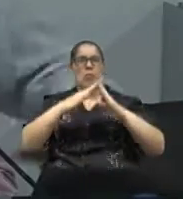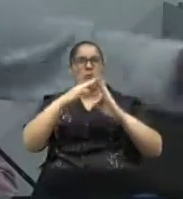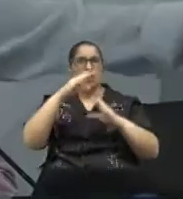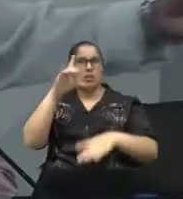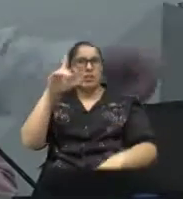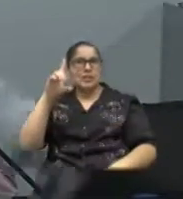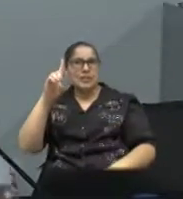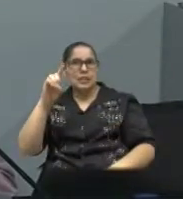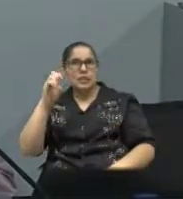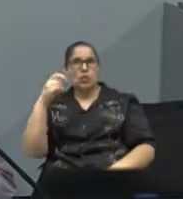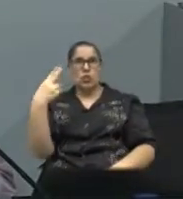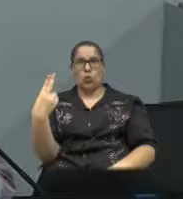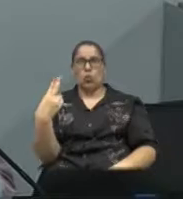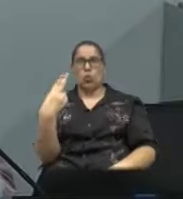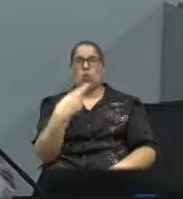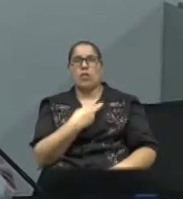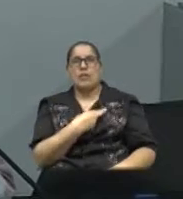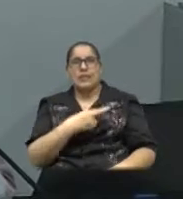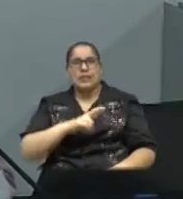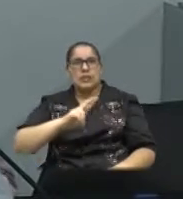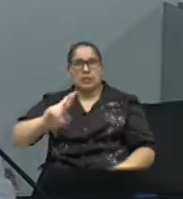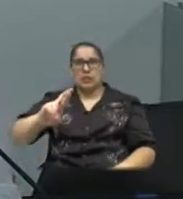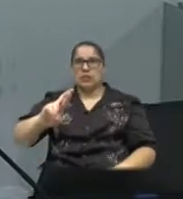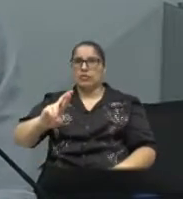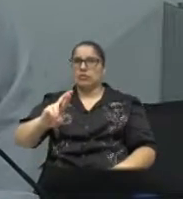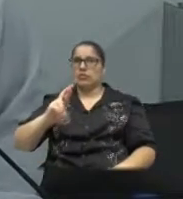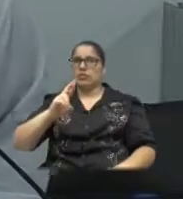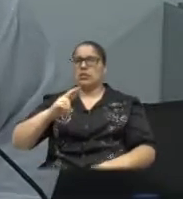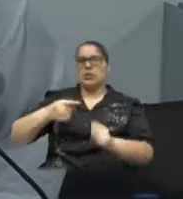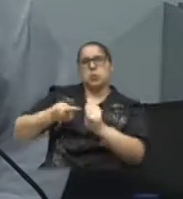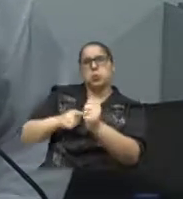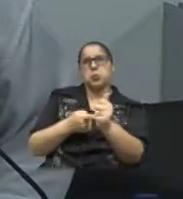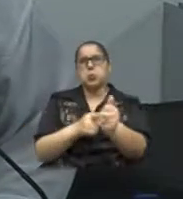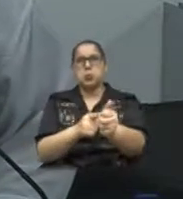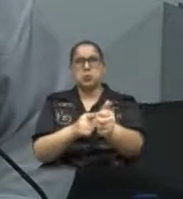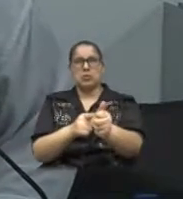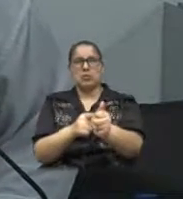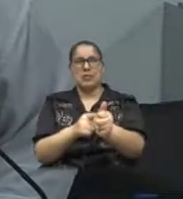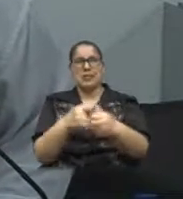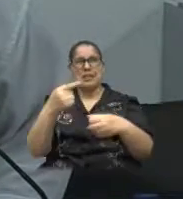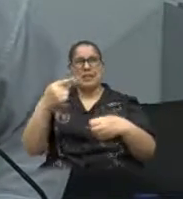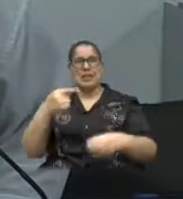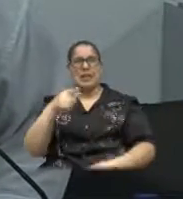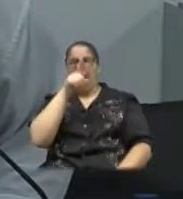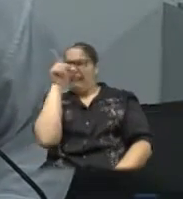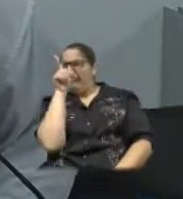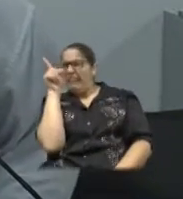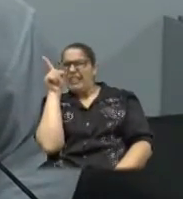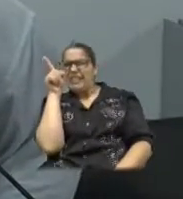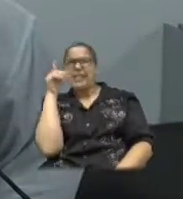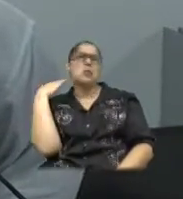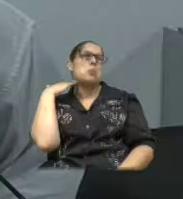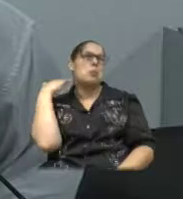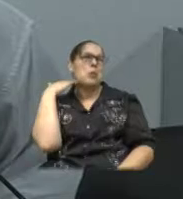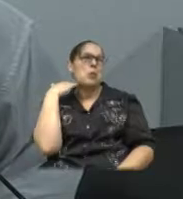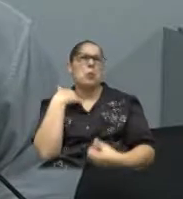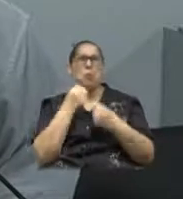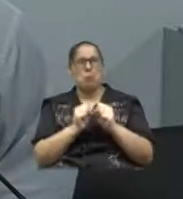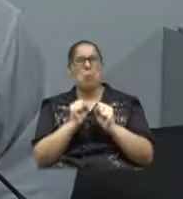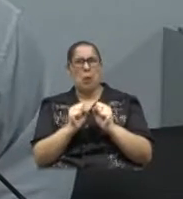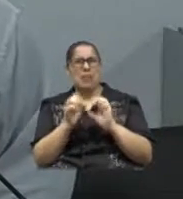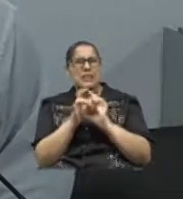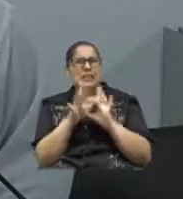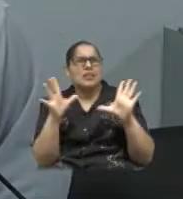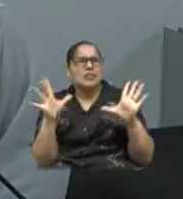o quanto não seríamos perseguidos? Agora, o pessoal da esquerda pode? Esses canalhas podem?